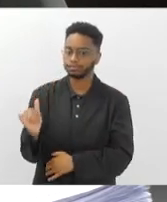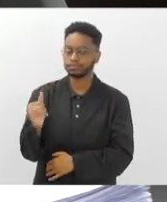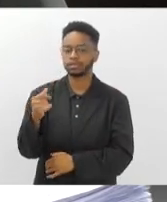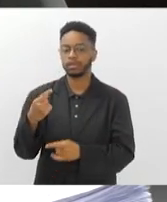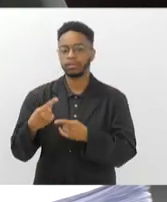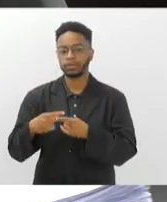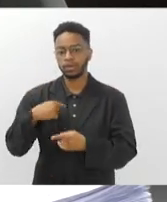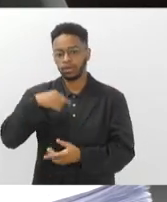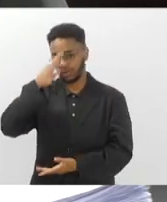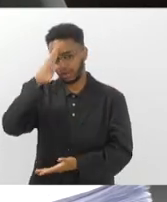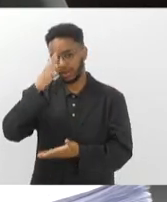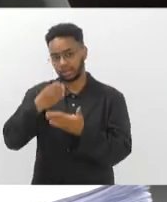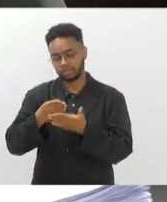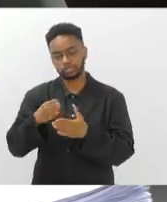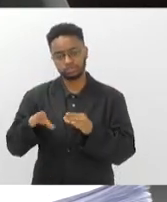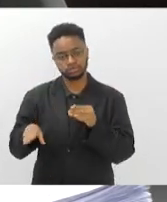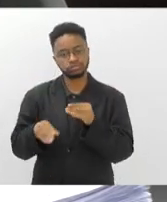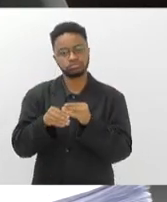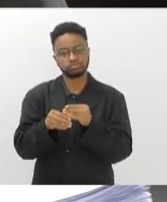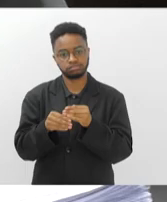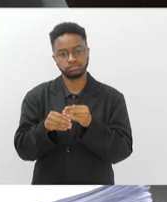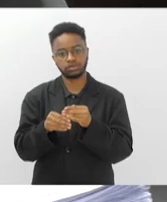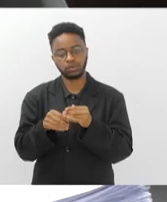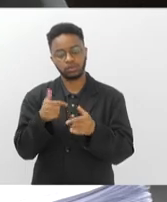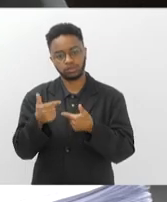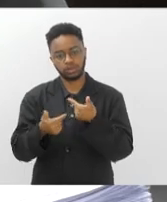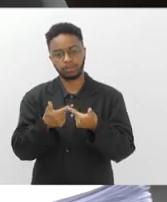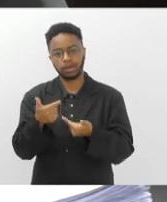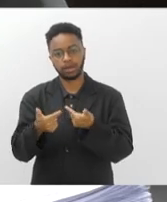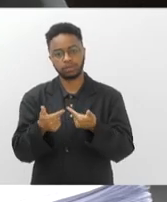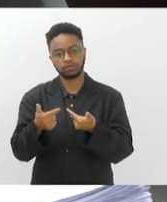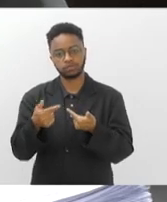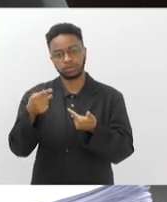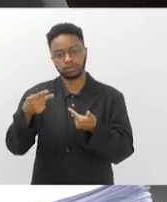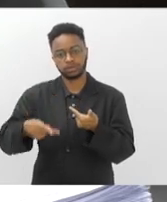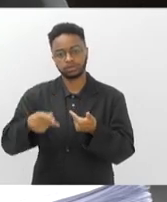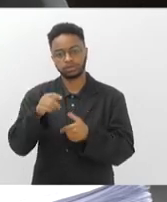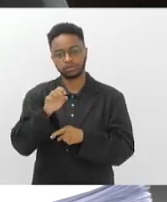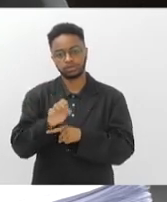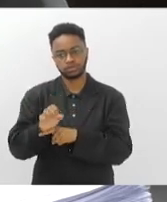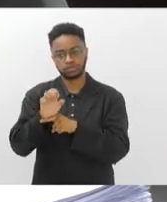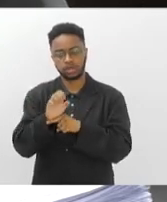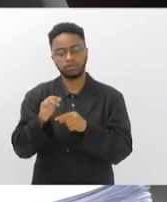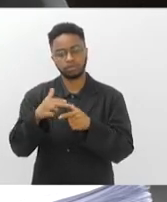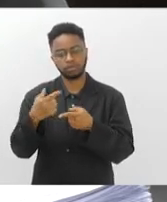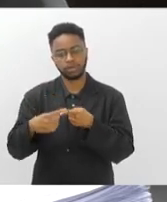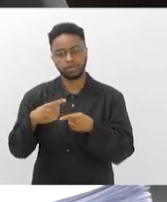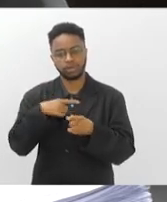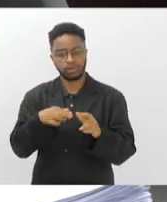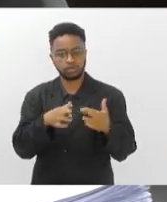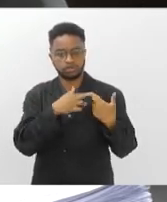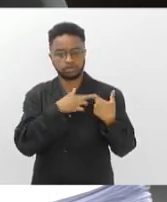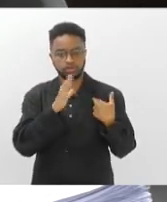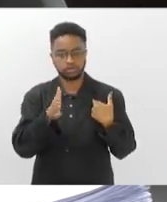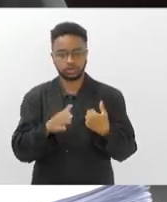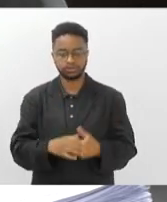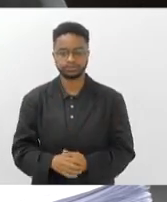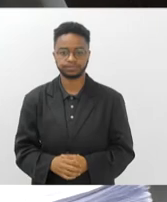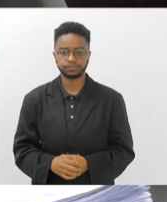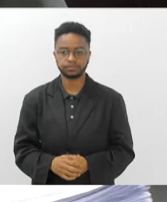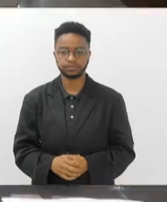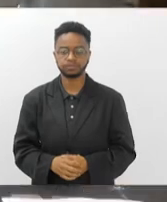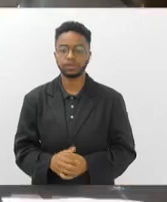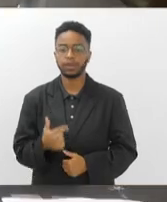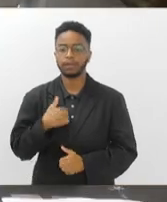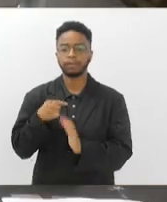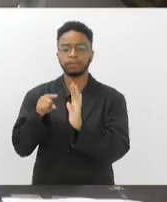vai acrescentar, somar ao trabalho, né, que o próprio Estado já tem por responsabilidade fazer. Presidente. Fazer um questionamento